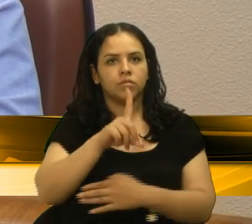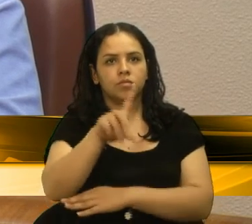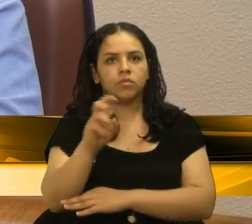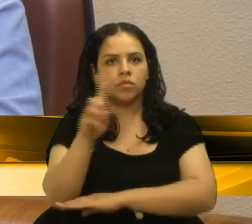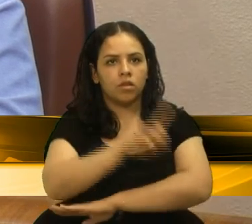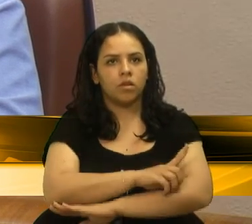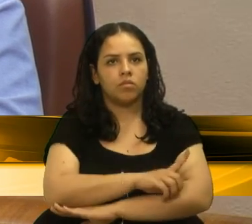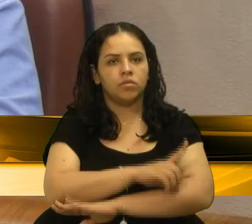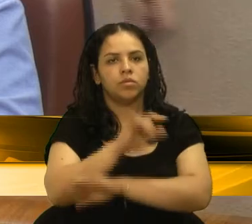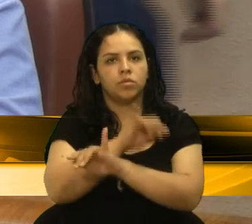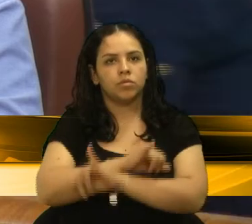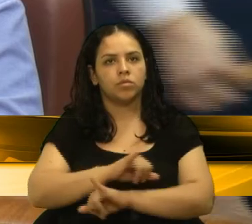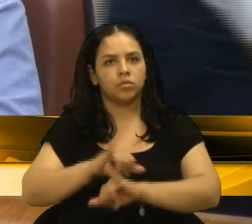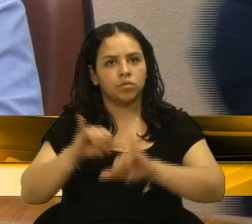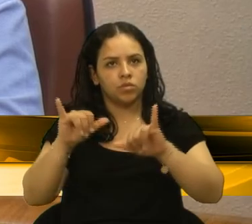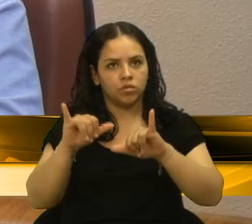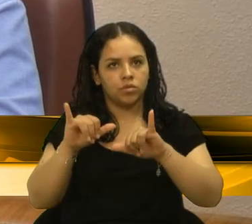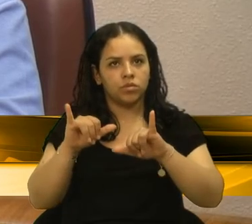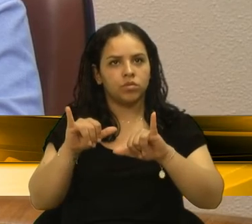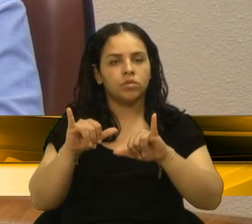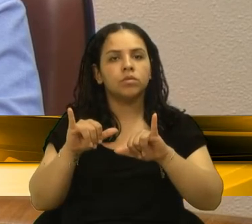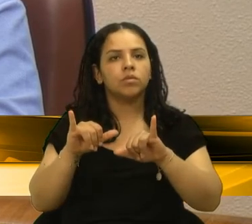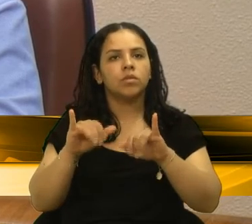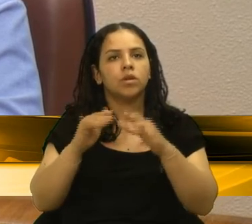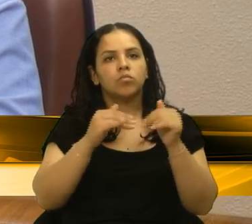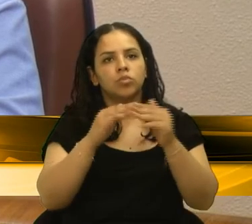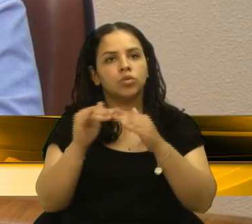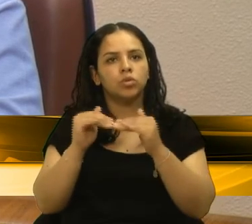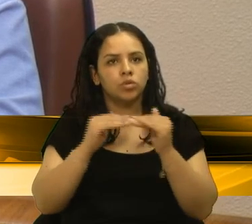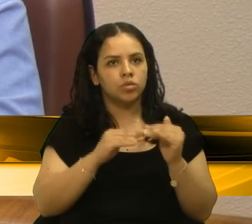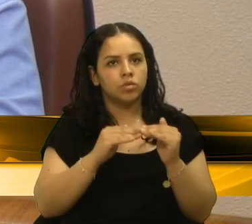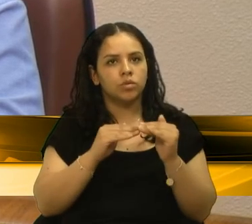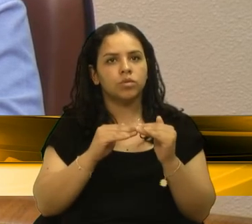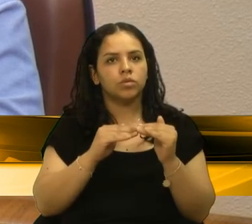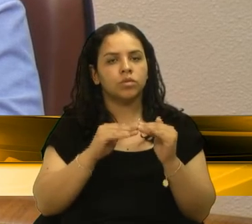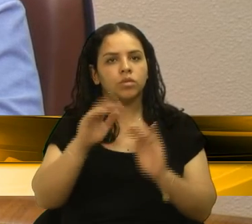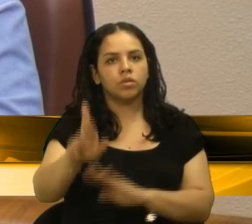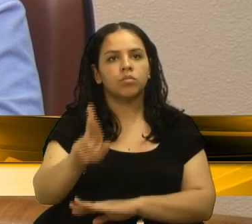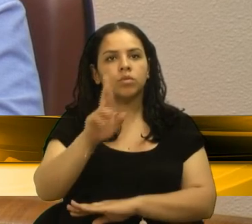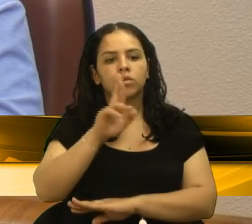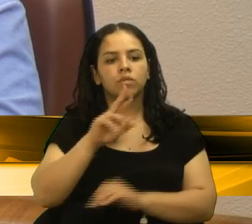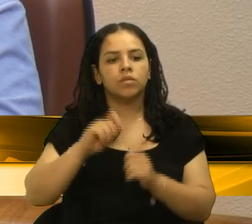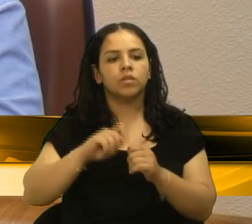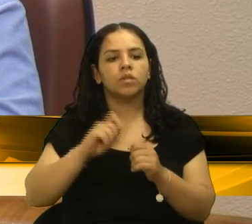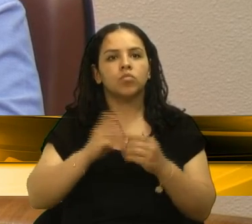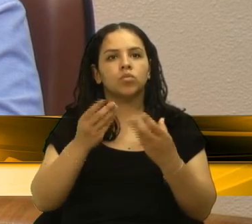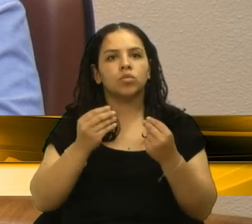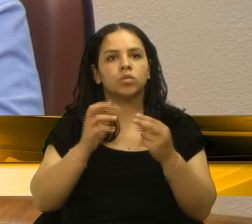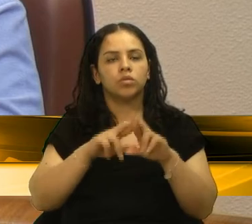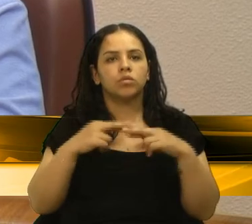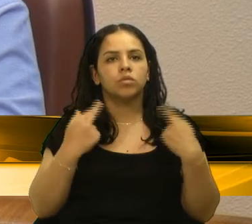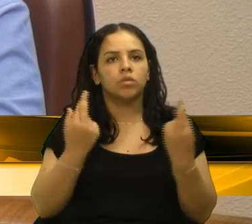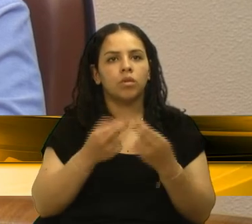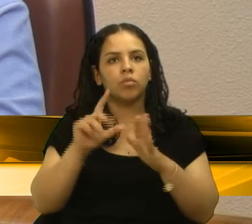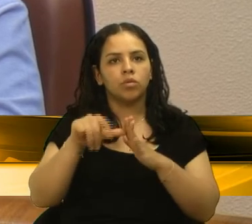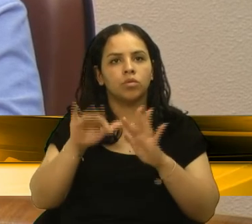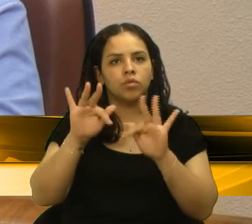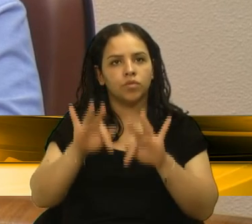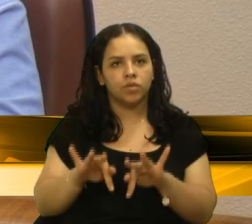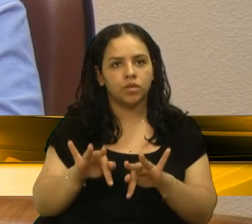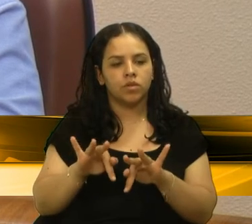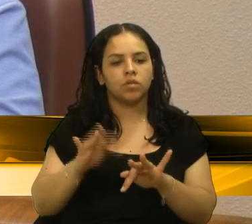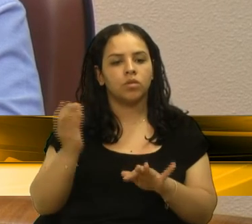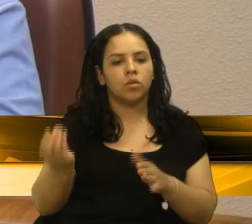próprias promotores e o procurador nos solicitavam. Além de nós respondermos, fizemos inúmeras reuniões após o fechamento do postão, sempre colocando de